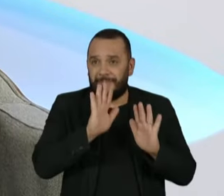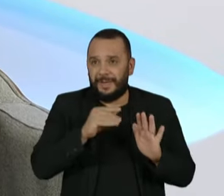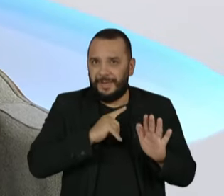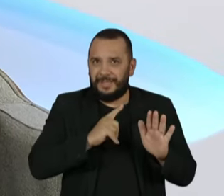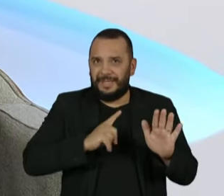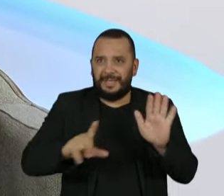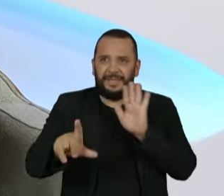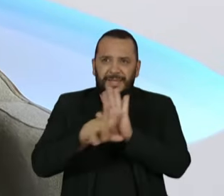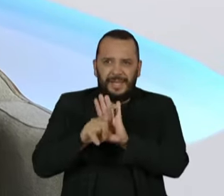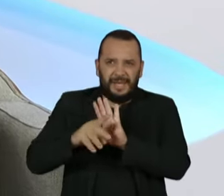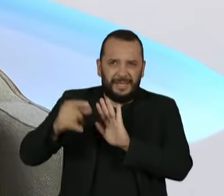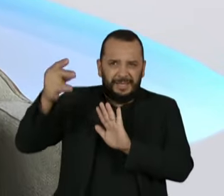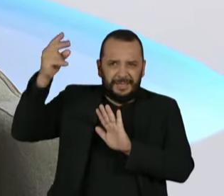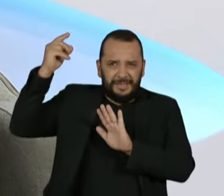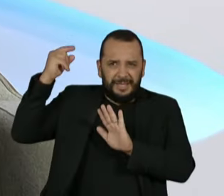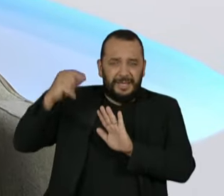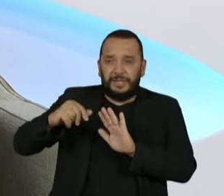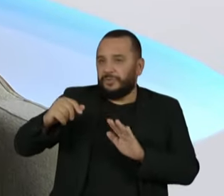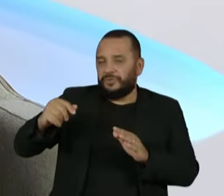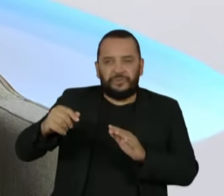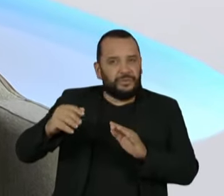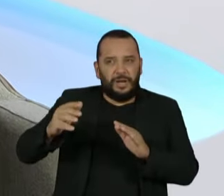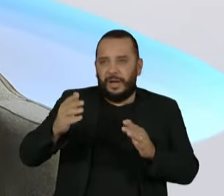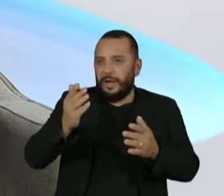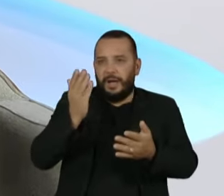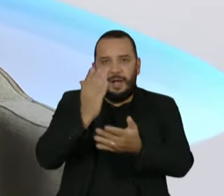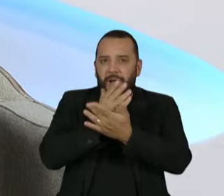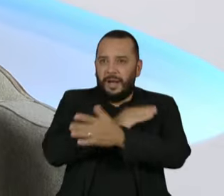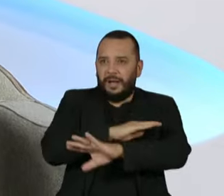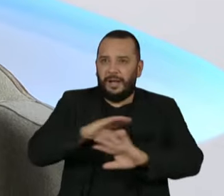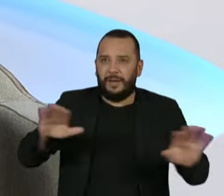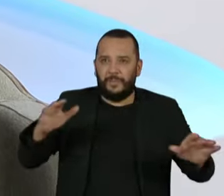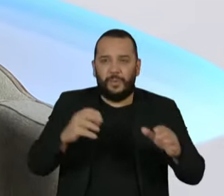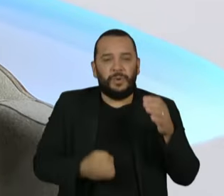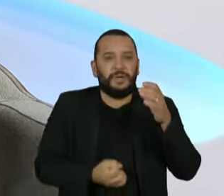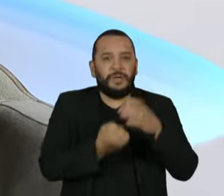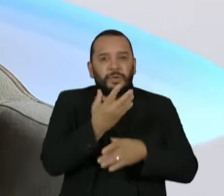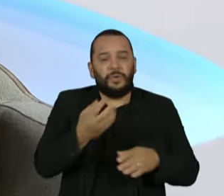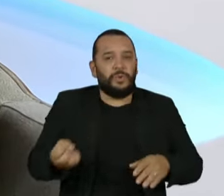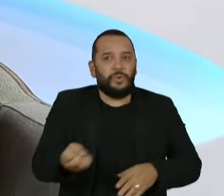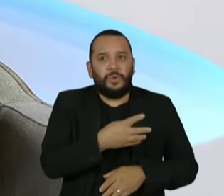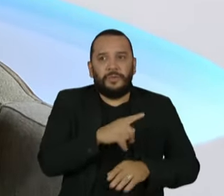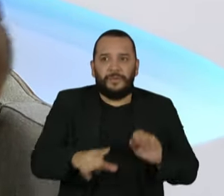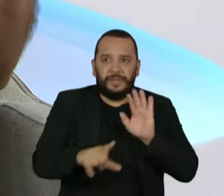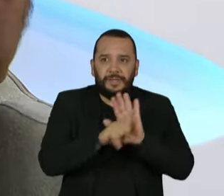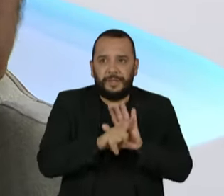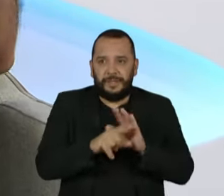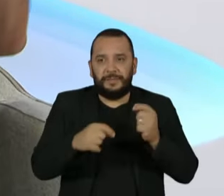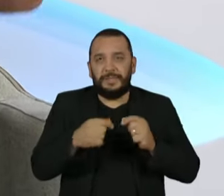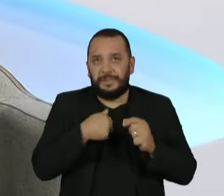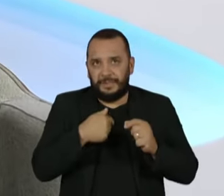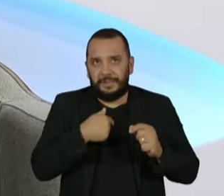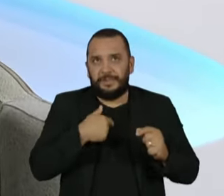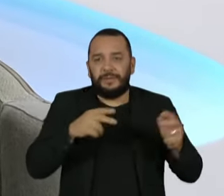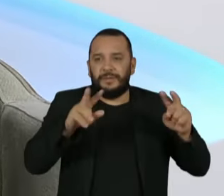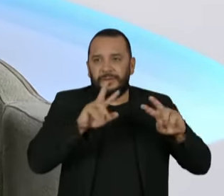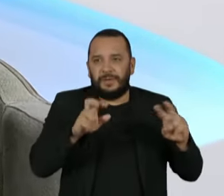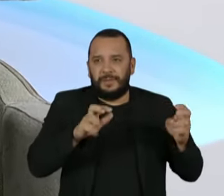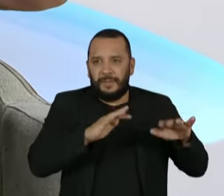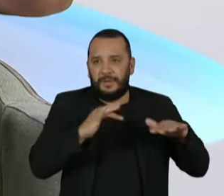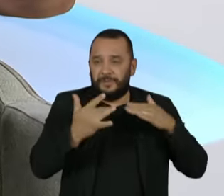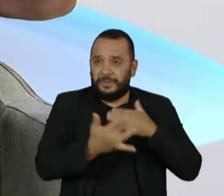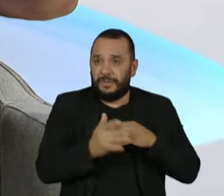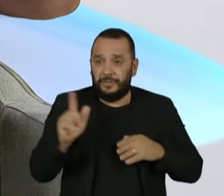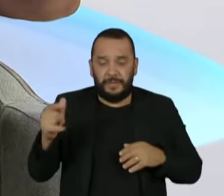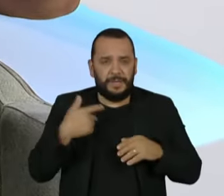um edifício regulatório ali e você criou outro o que que o outro deveria ter feito sobre plataformas não não pera aí as plataformas